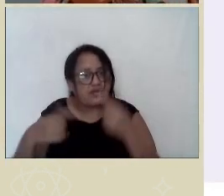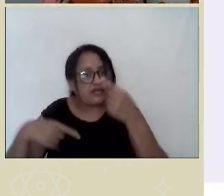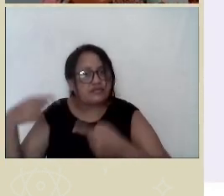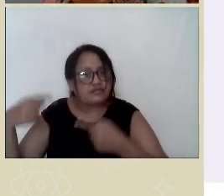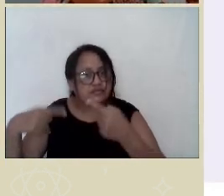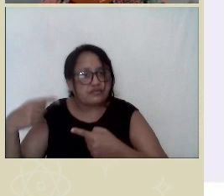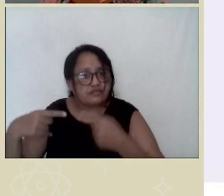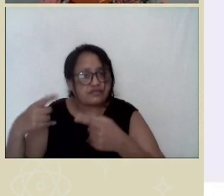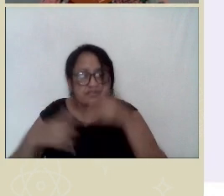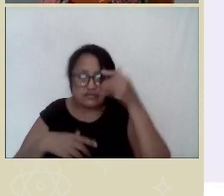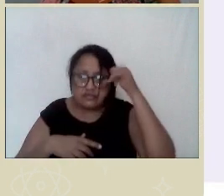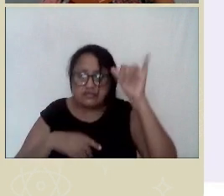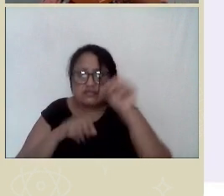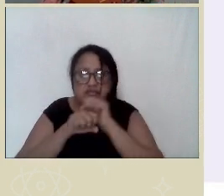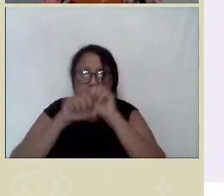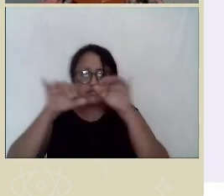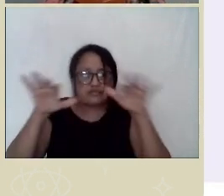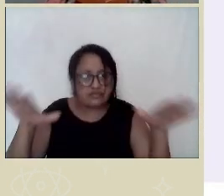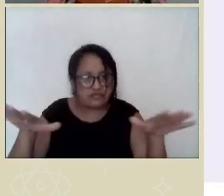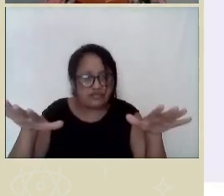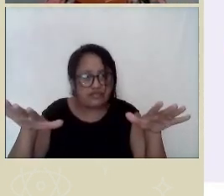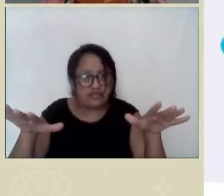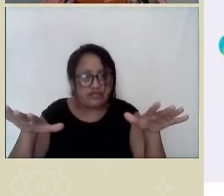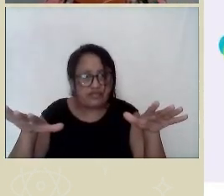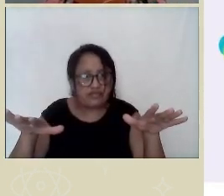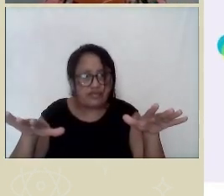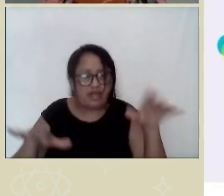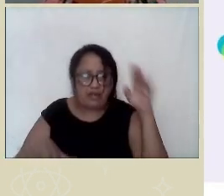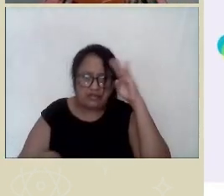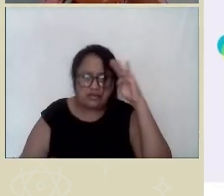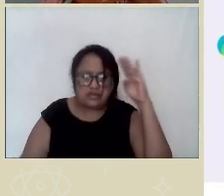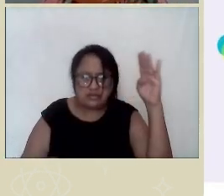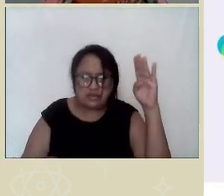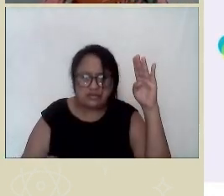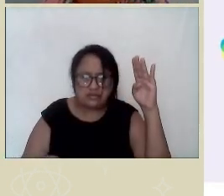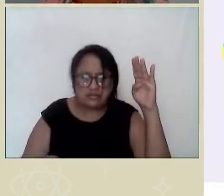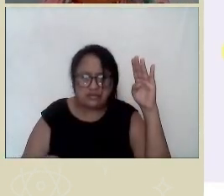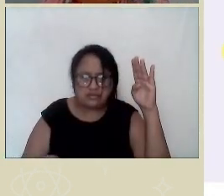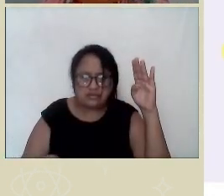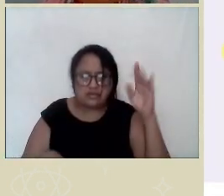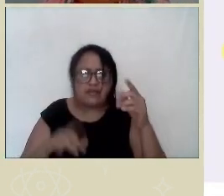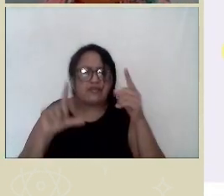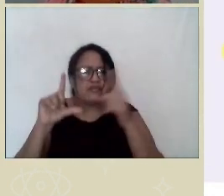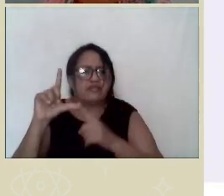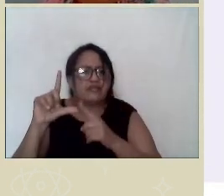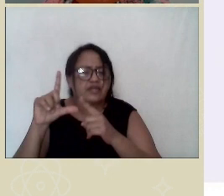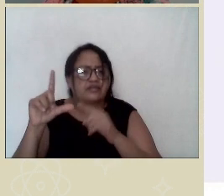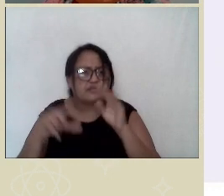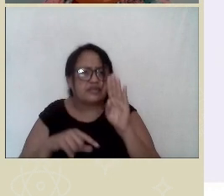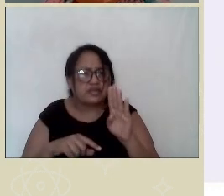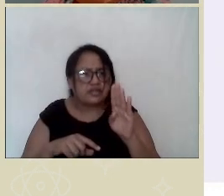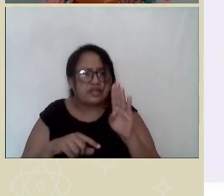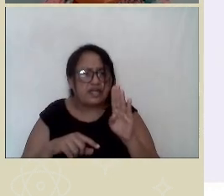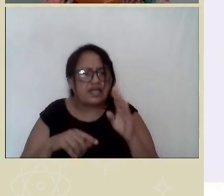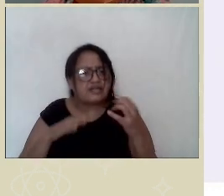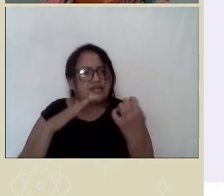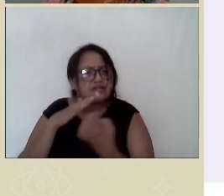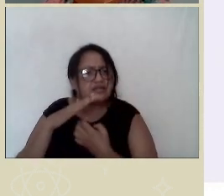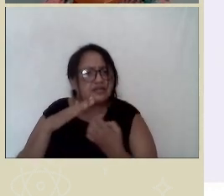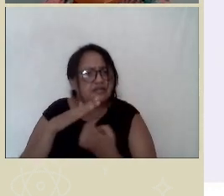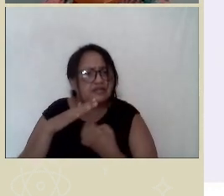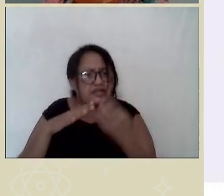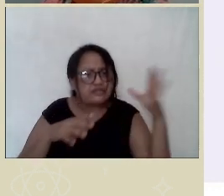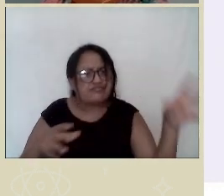evitar la propagación é priorizar essa criação de políticas B essas empresas implementaram